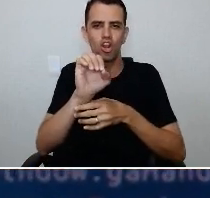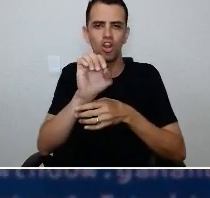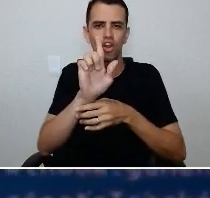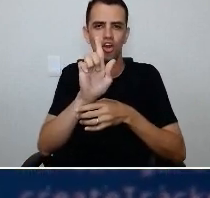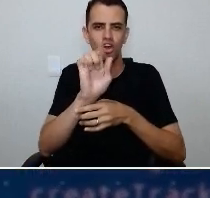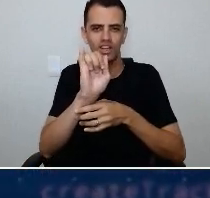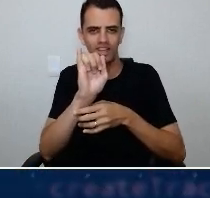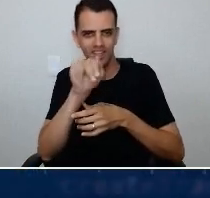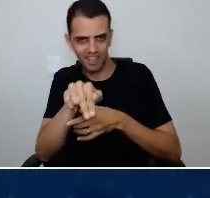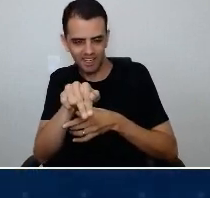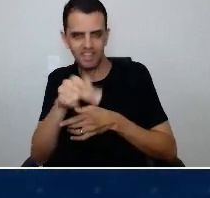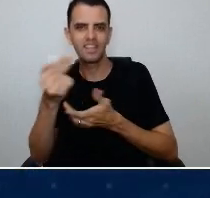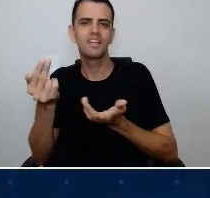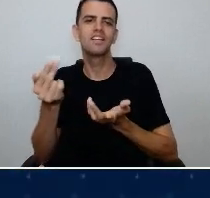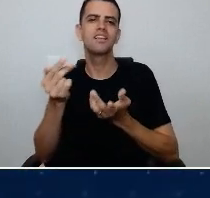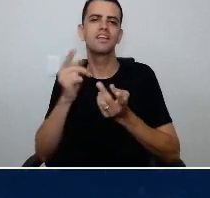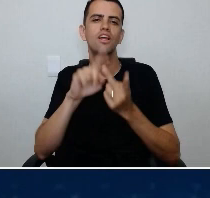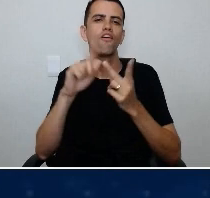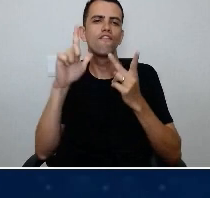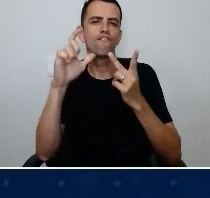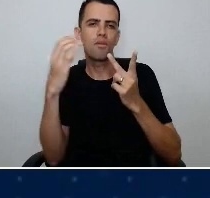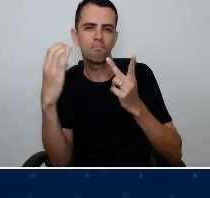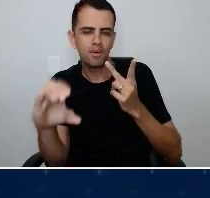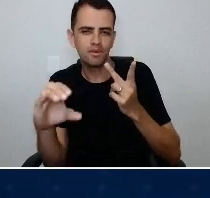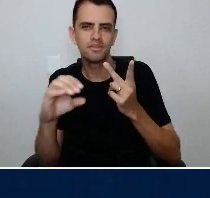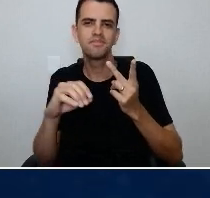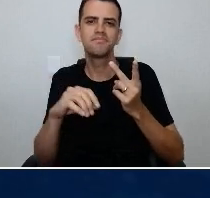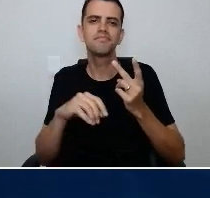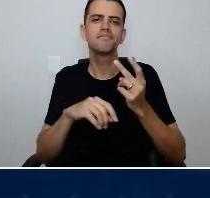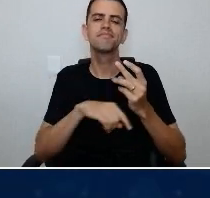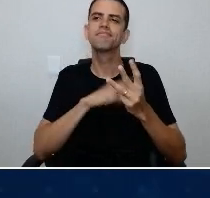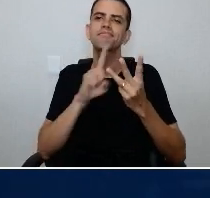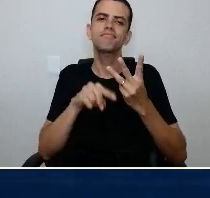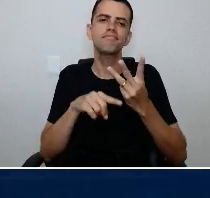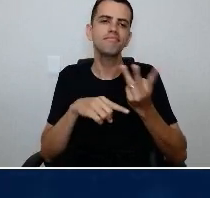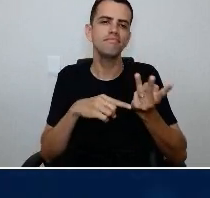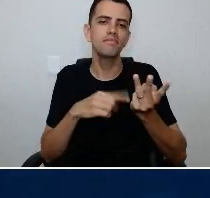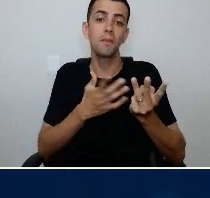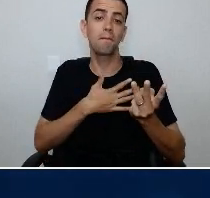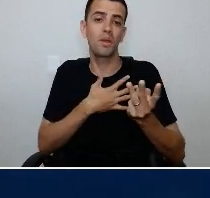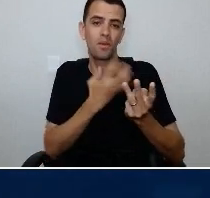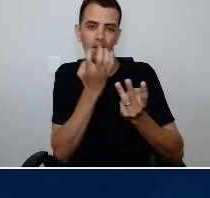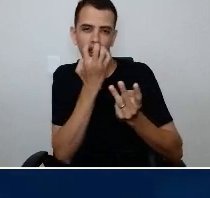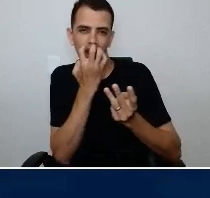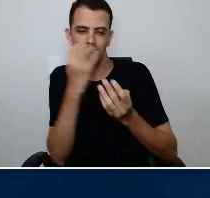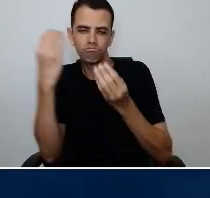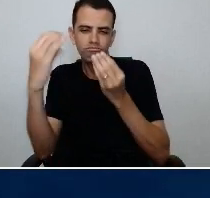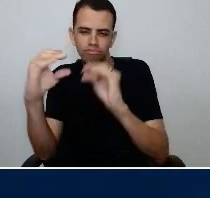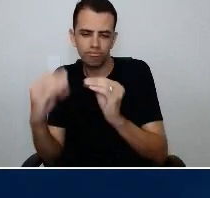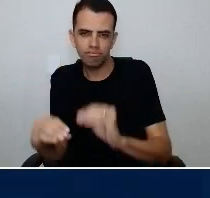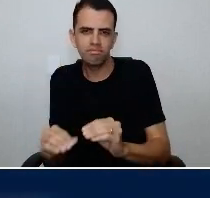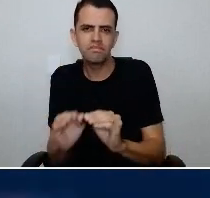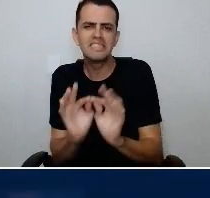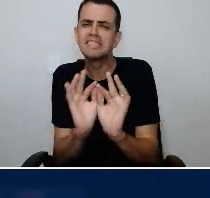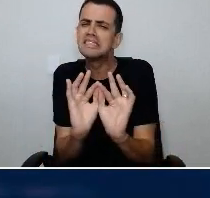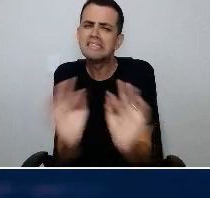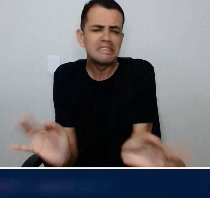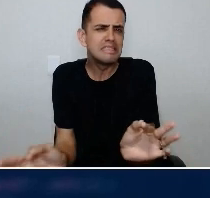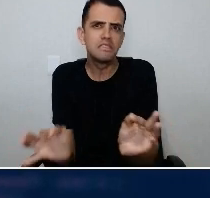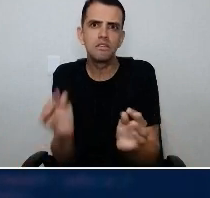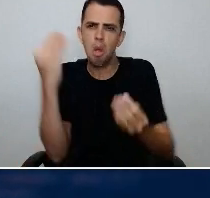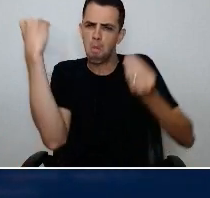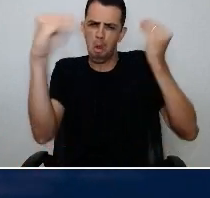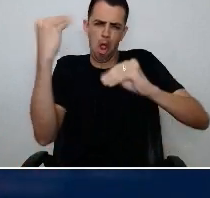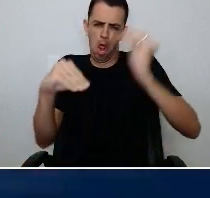com meu login botei foto botei meus Pets eu botei o mínimo para modular como é que